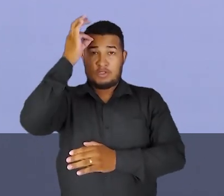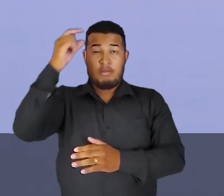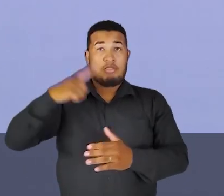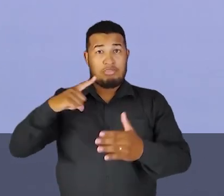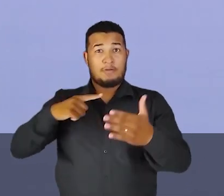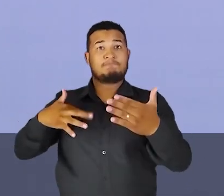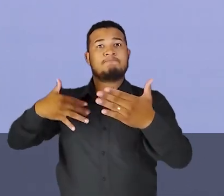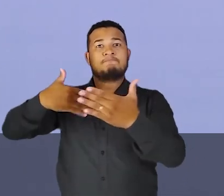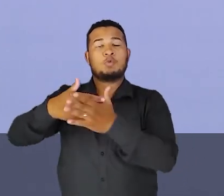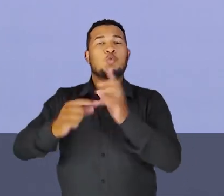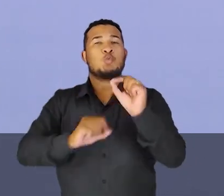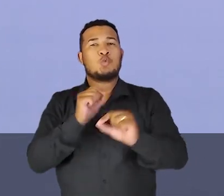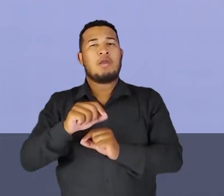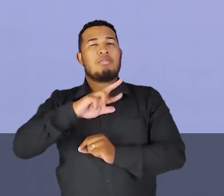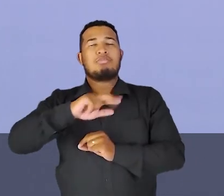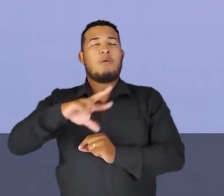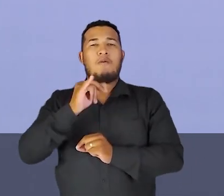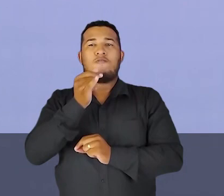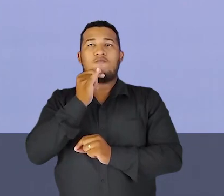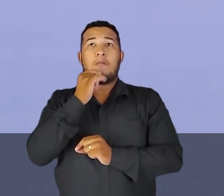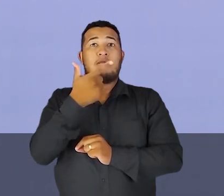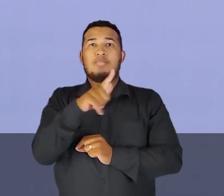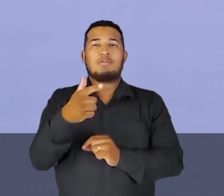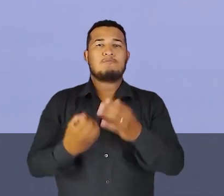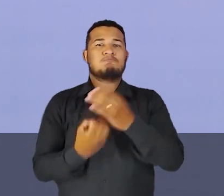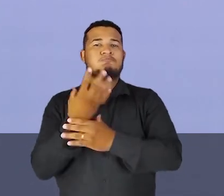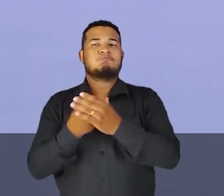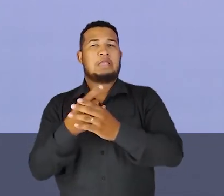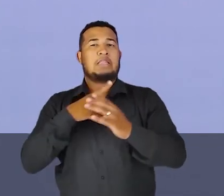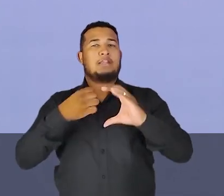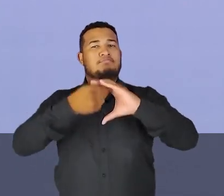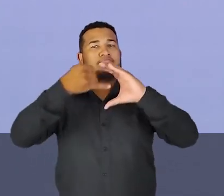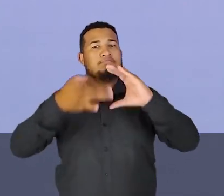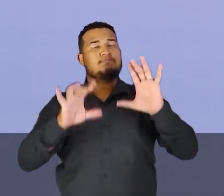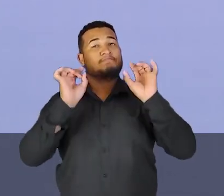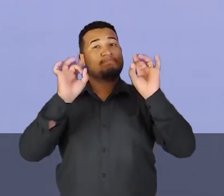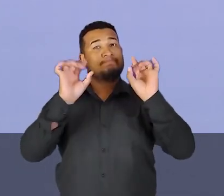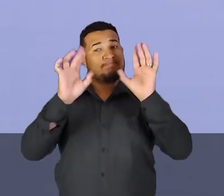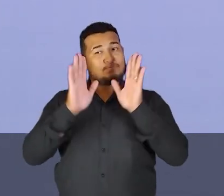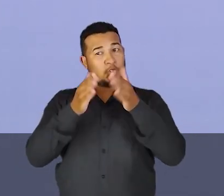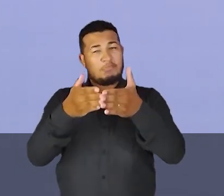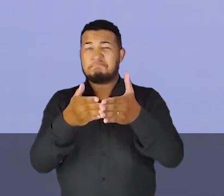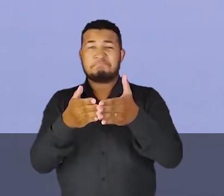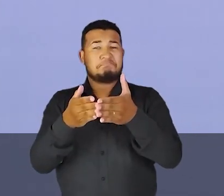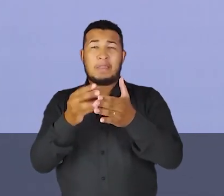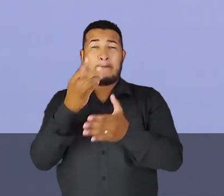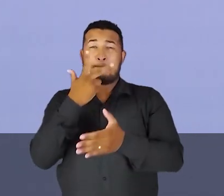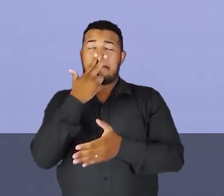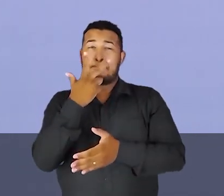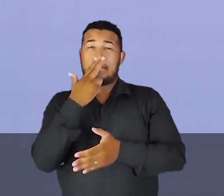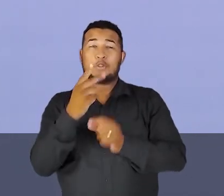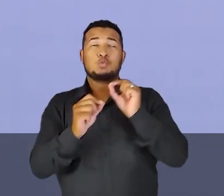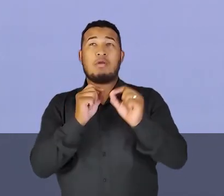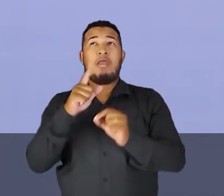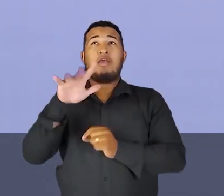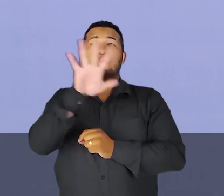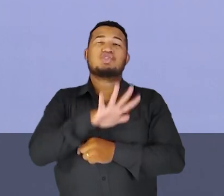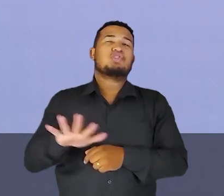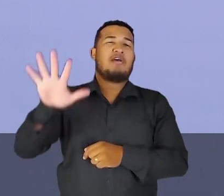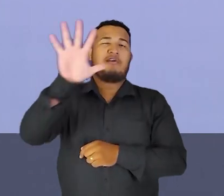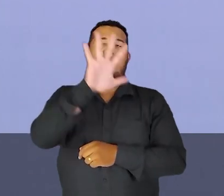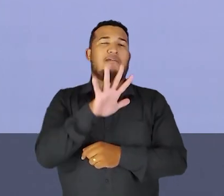hoje não tem uma produção que segue uma característica muito específica, uma característica